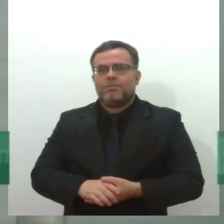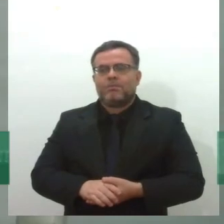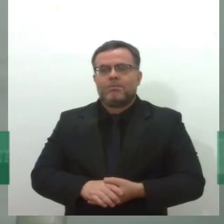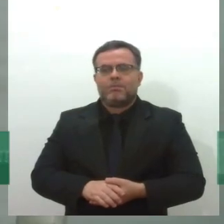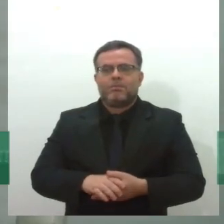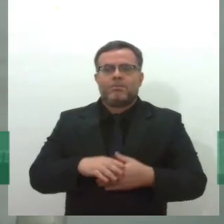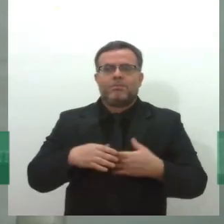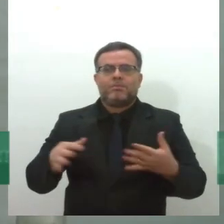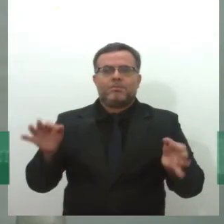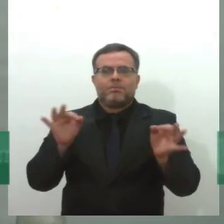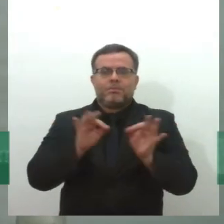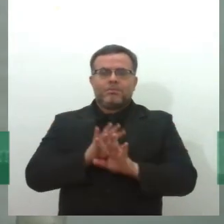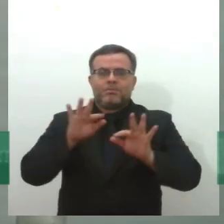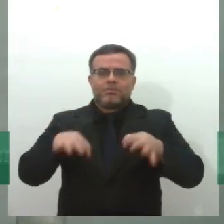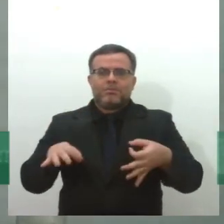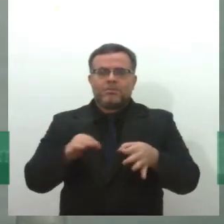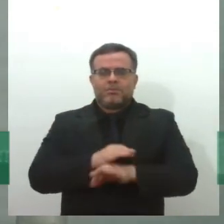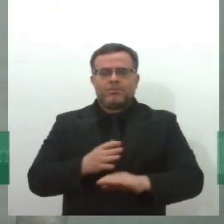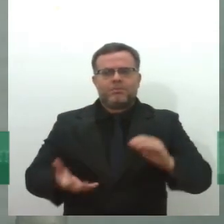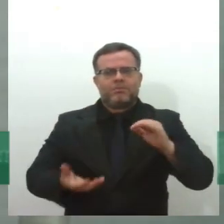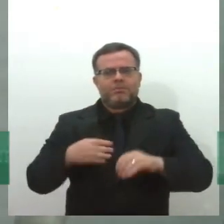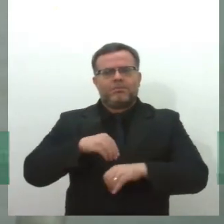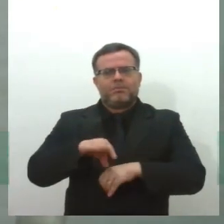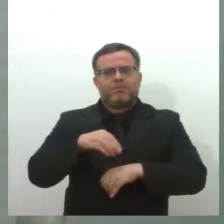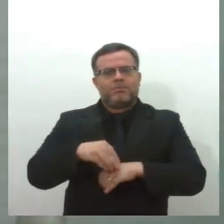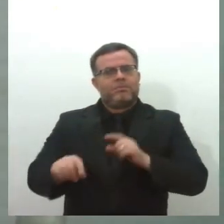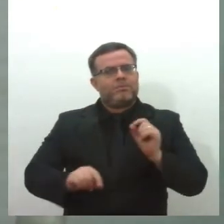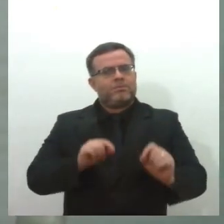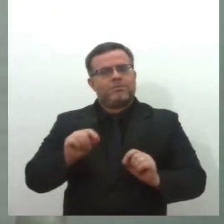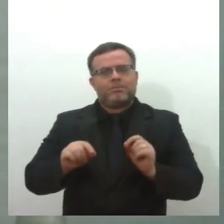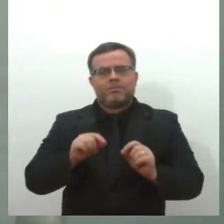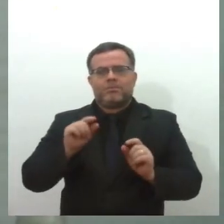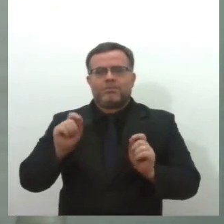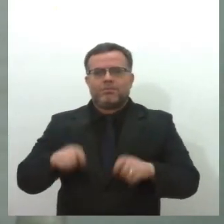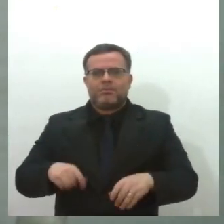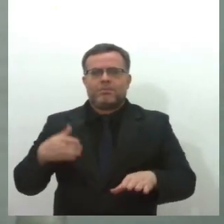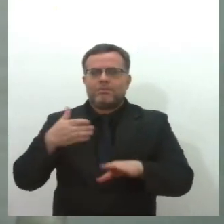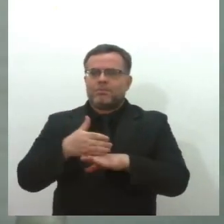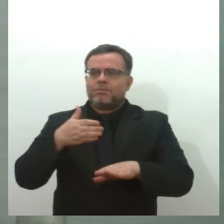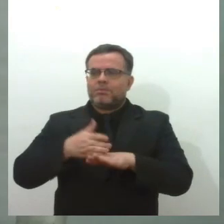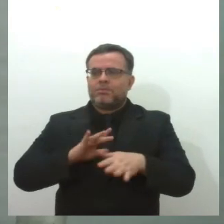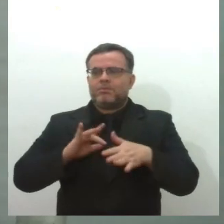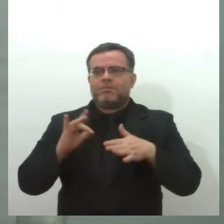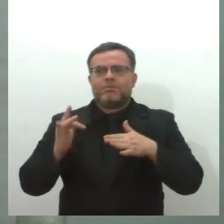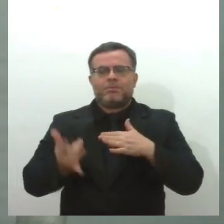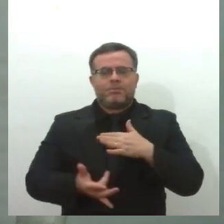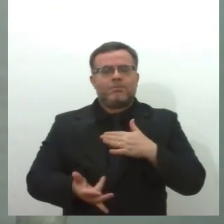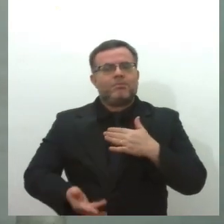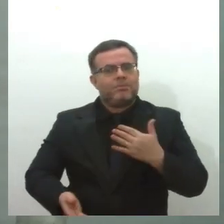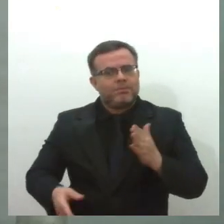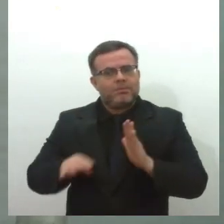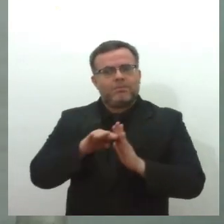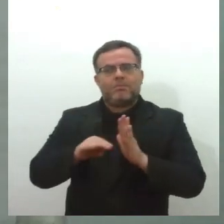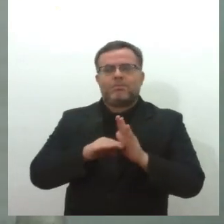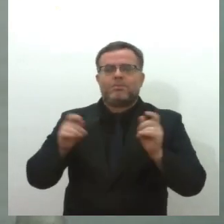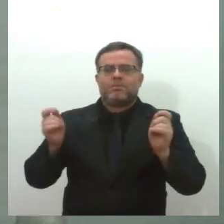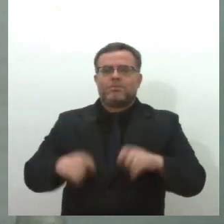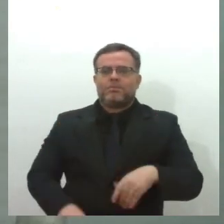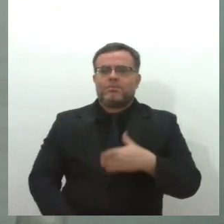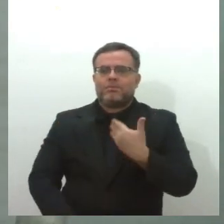É isso, chegamos ao fim de mais um Congresso em Pauta, mas lembre-se, se quiser acompanhar nossa programação pelas redes sociais, no Face e no Instagram, é